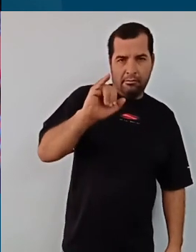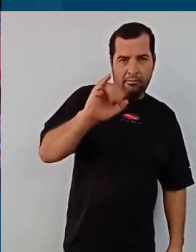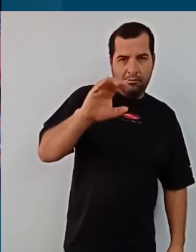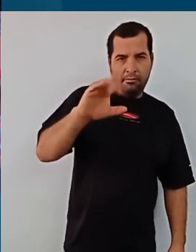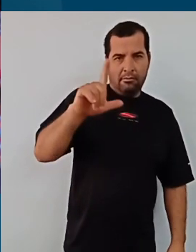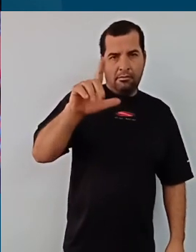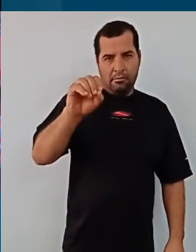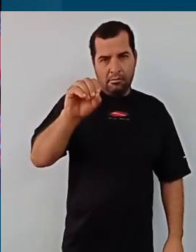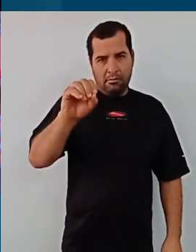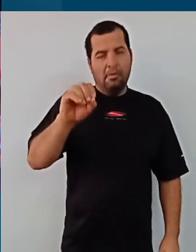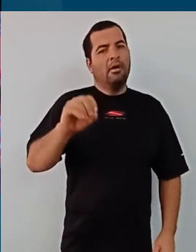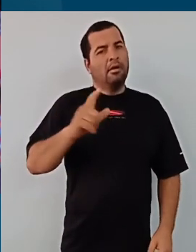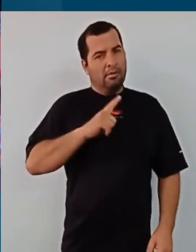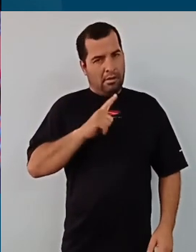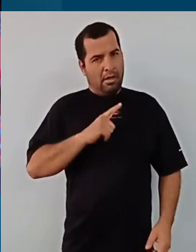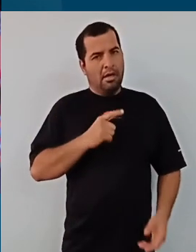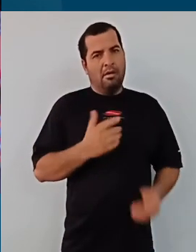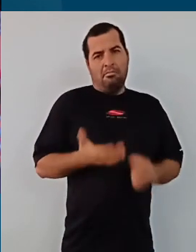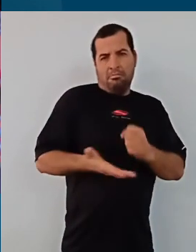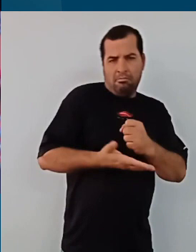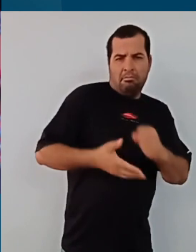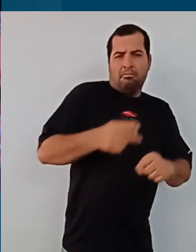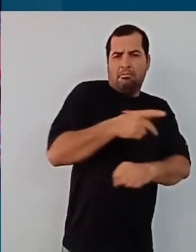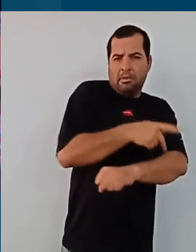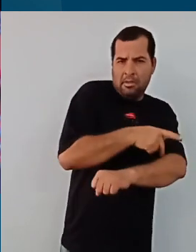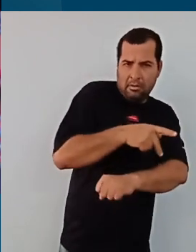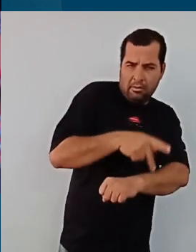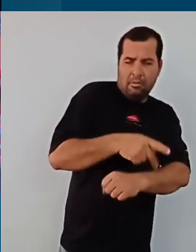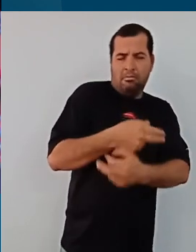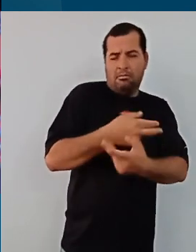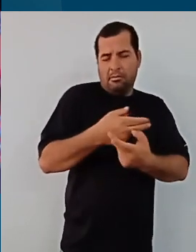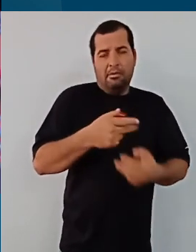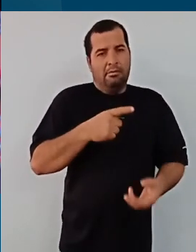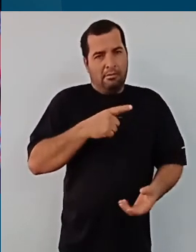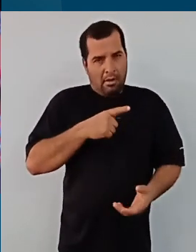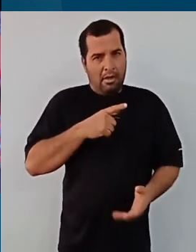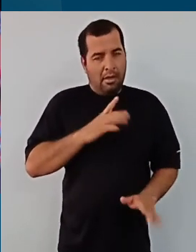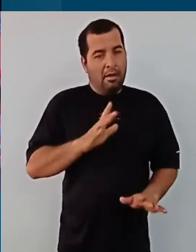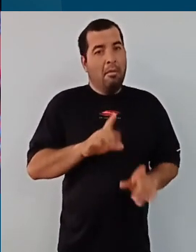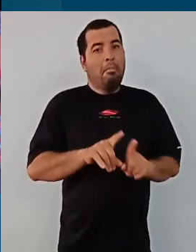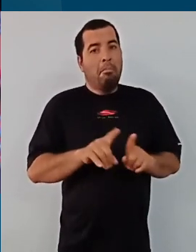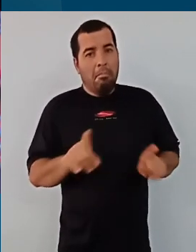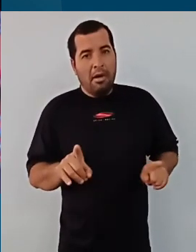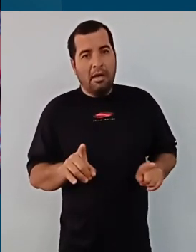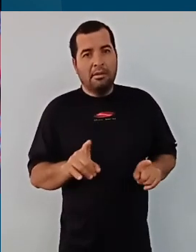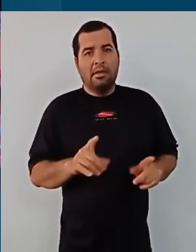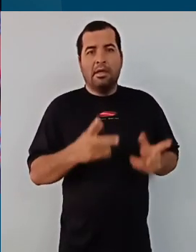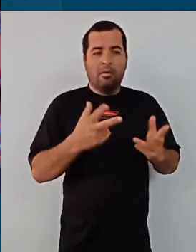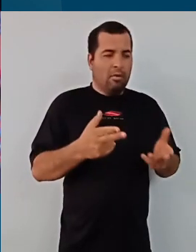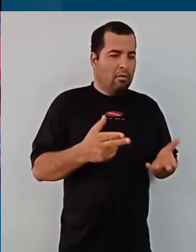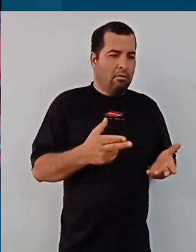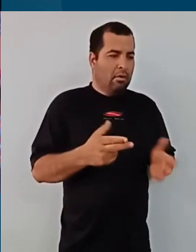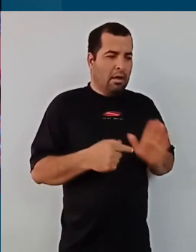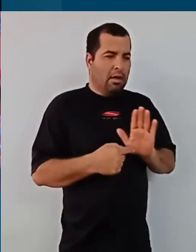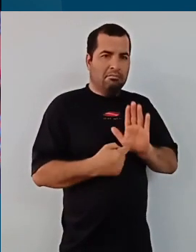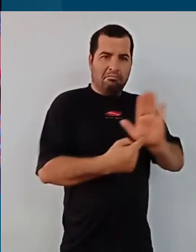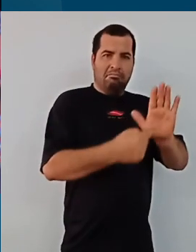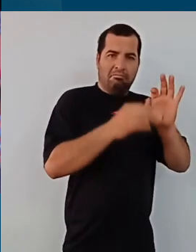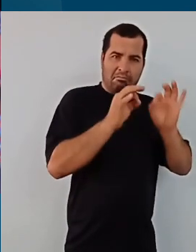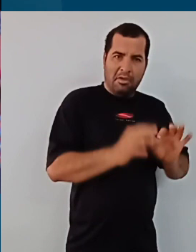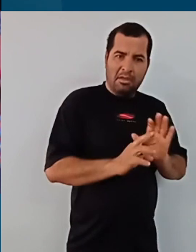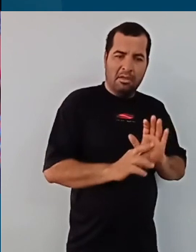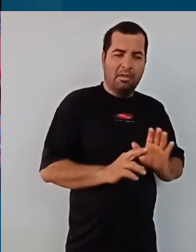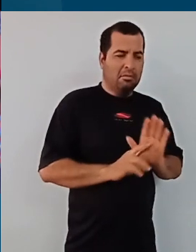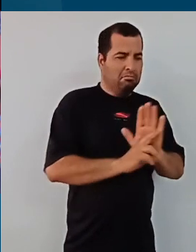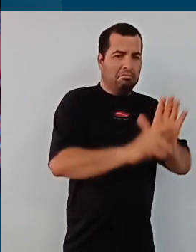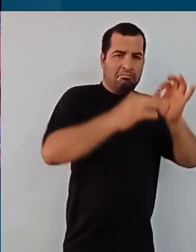toda a fundamentação pedagógica, respeitosa e assim por diante, não responderam em termos de aprendizagem